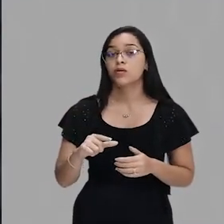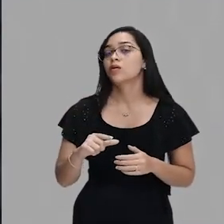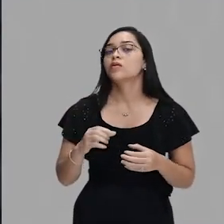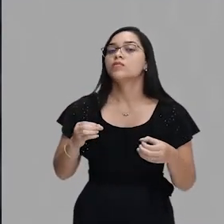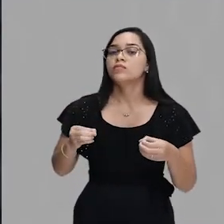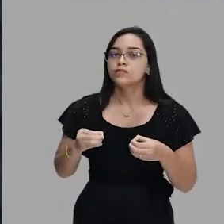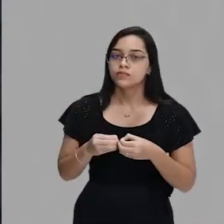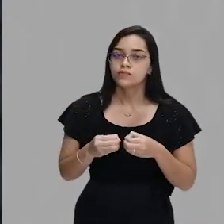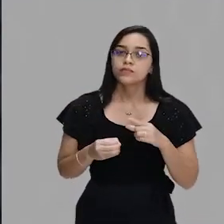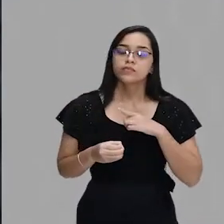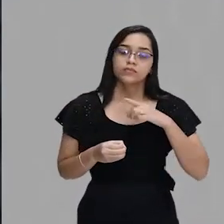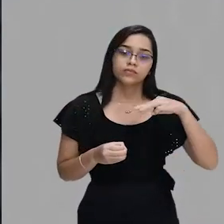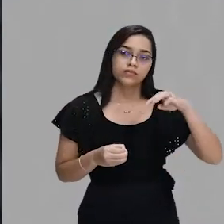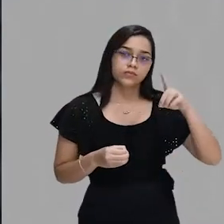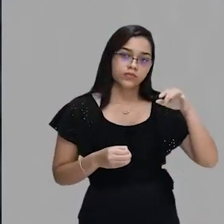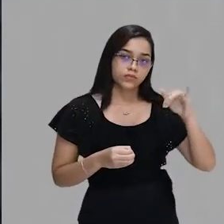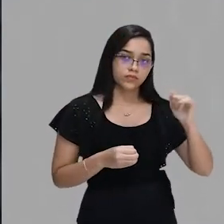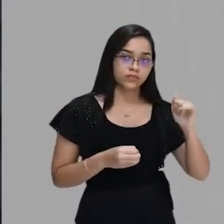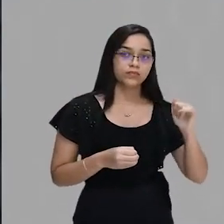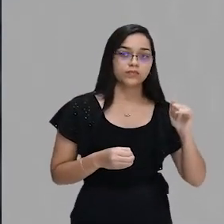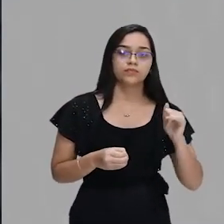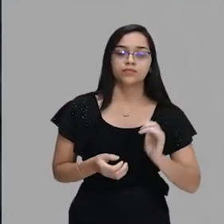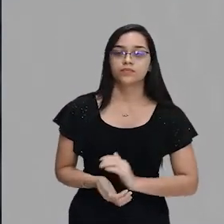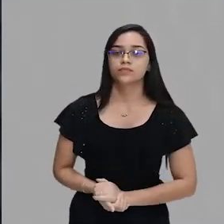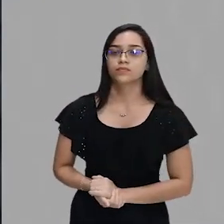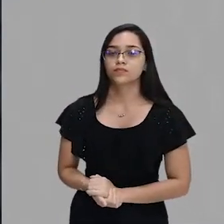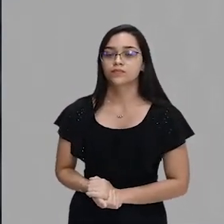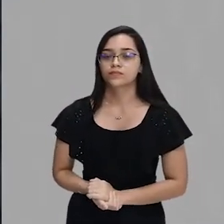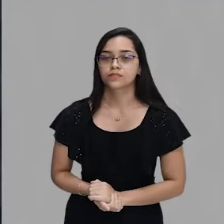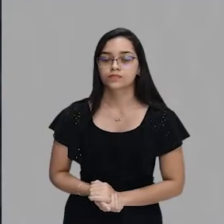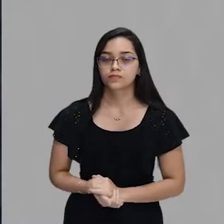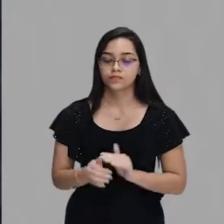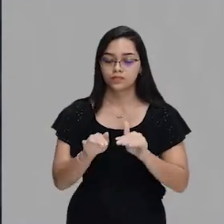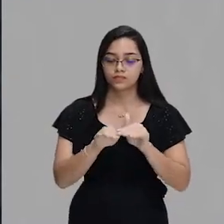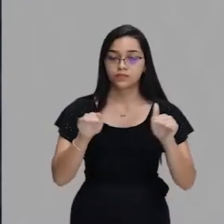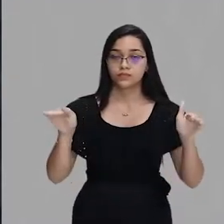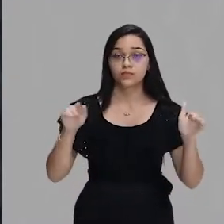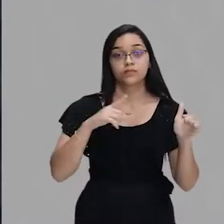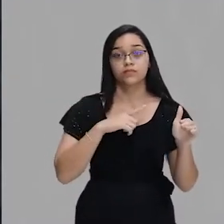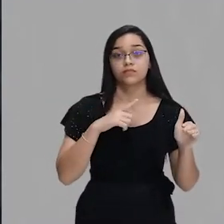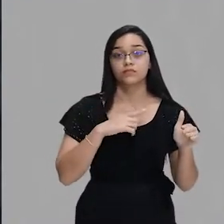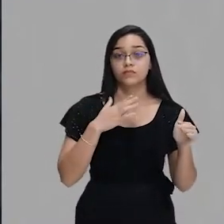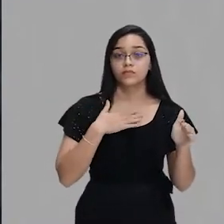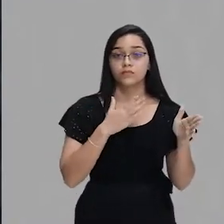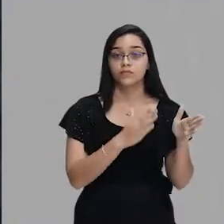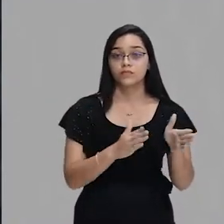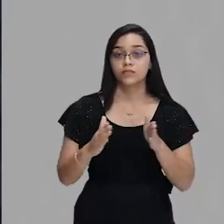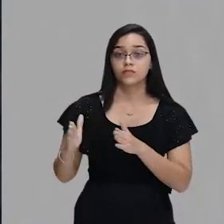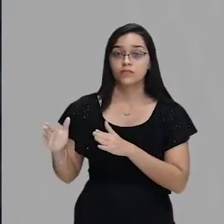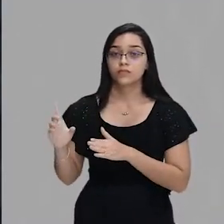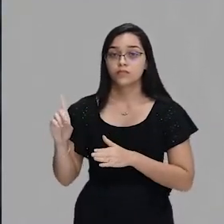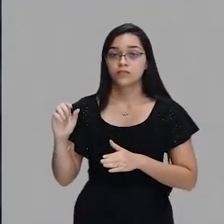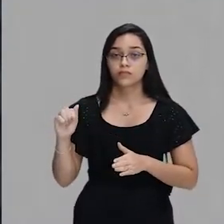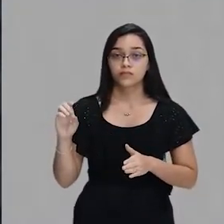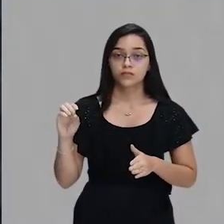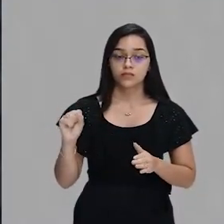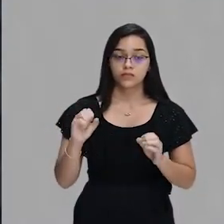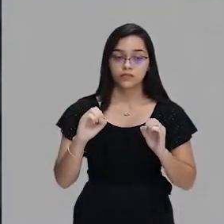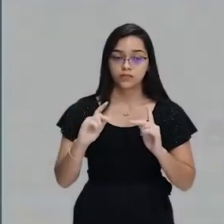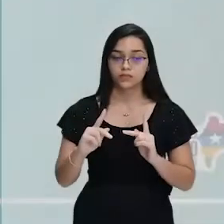mais próximo da média eu me encontro, os meus dados se encontram, mais regular é a minha sequência de dados. Perfeito?